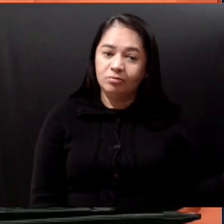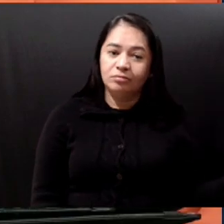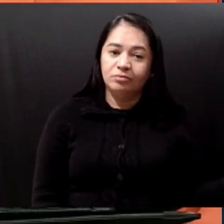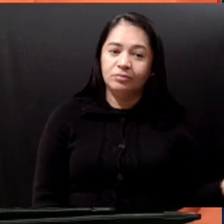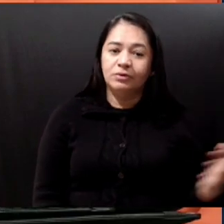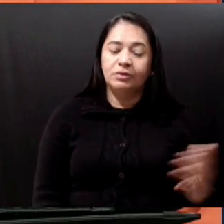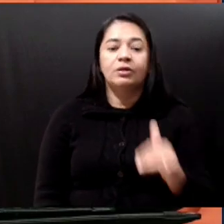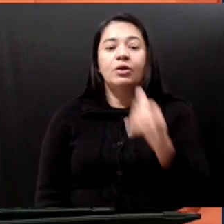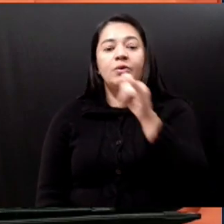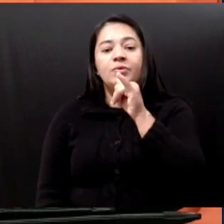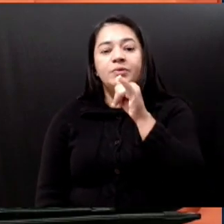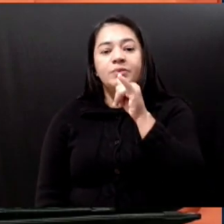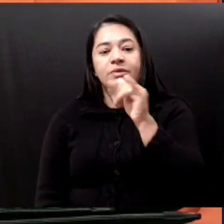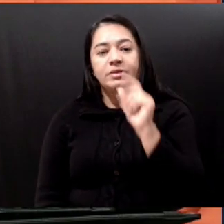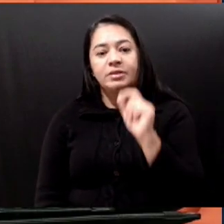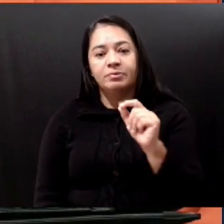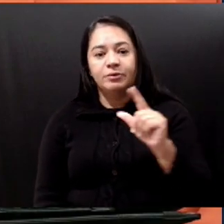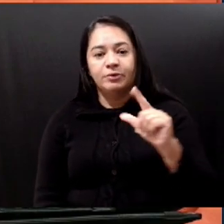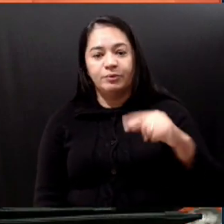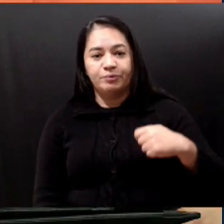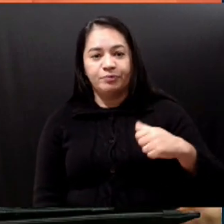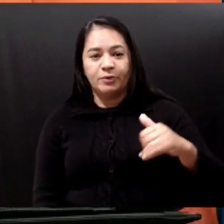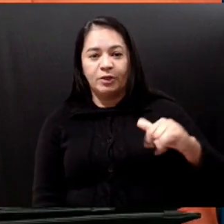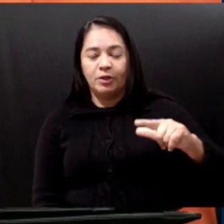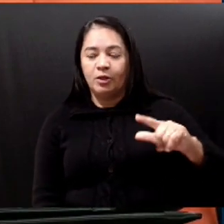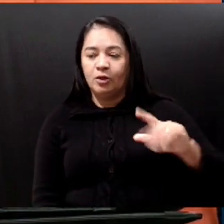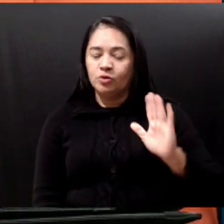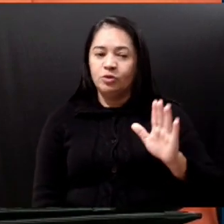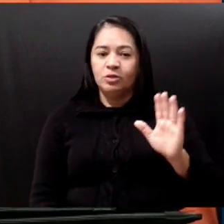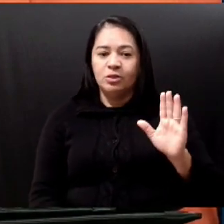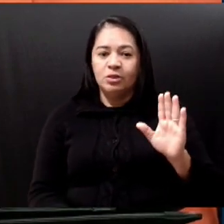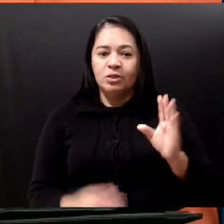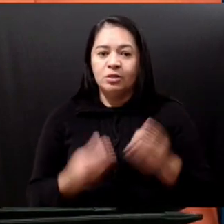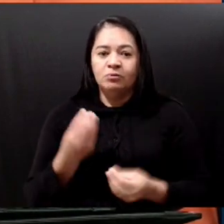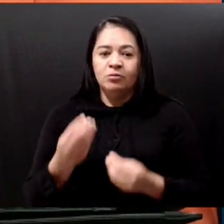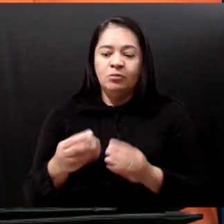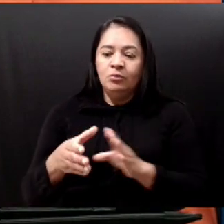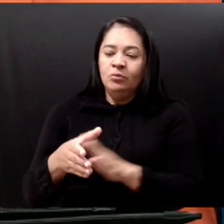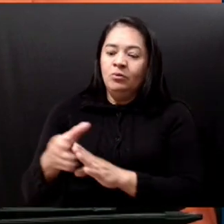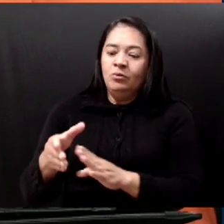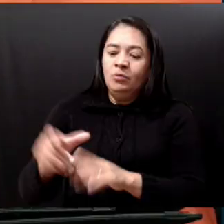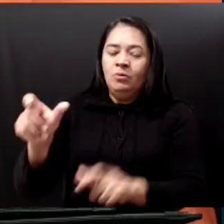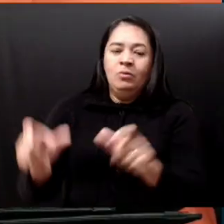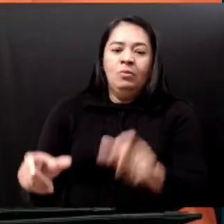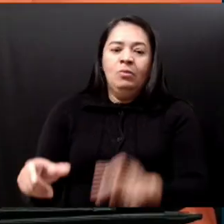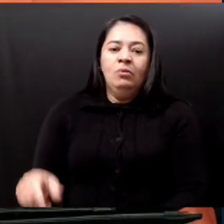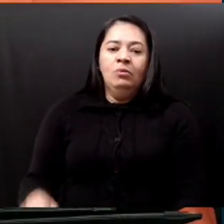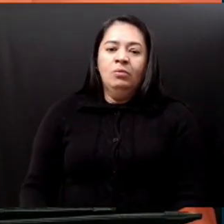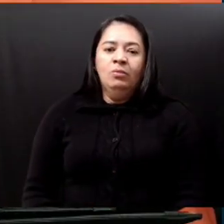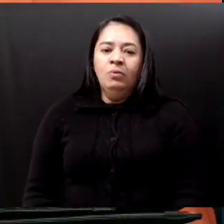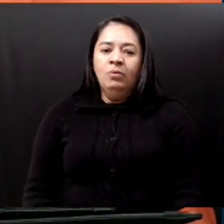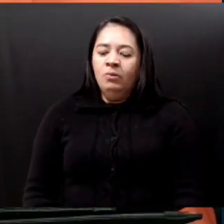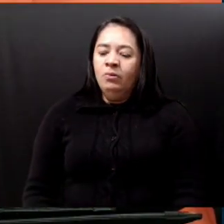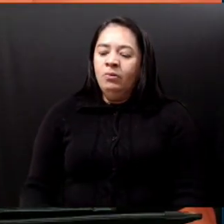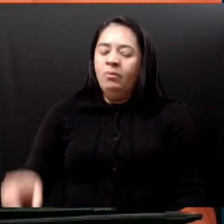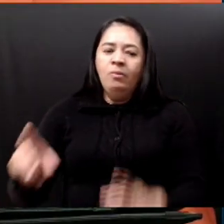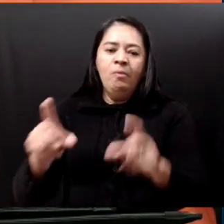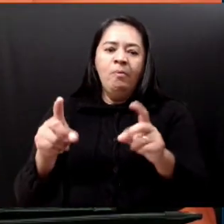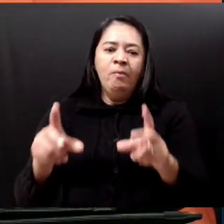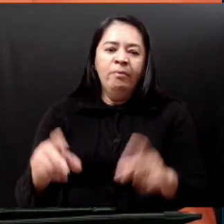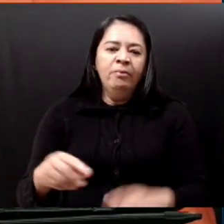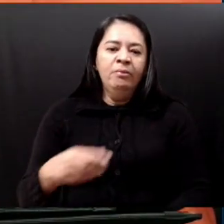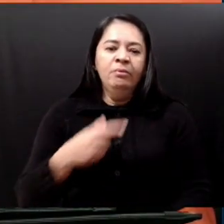eu tenho orientadas que vendem semijoias,